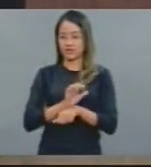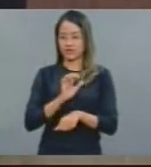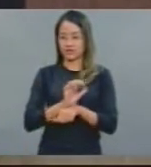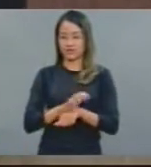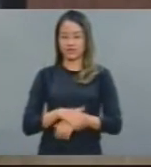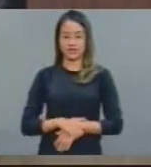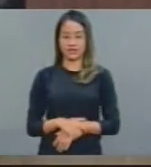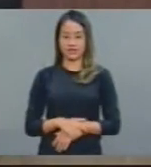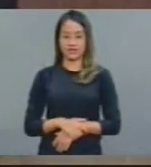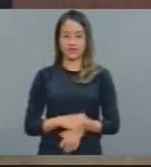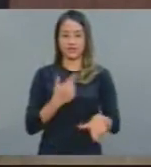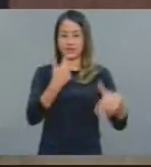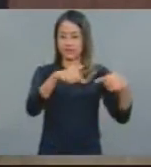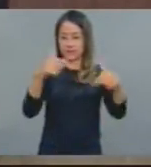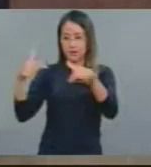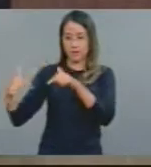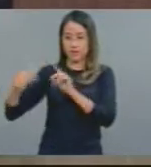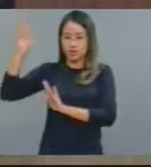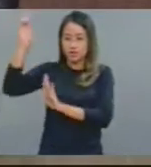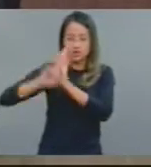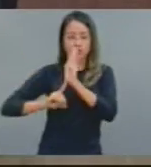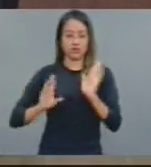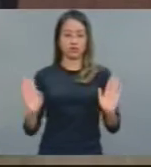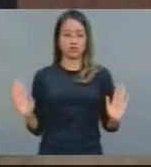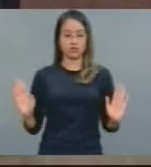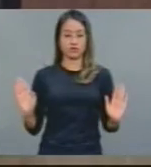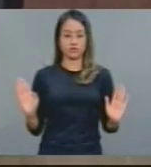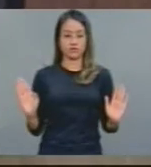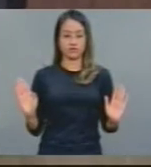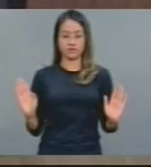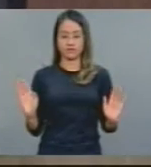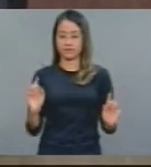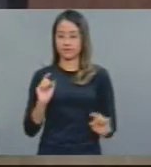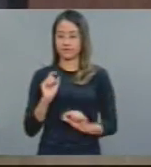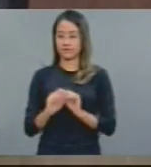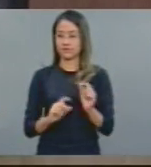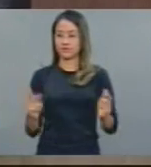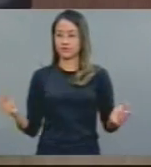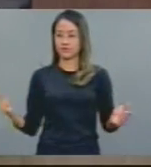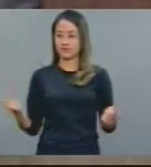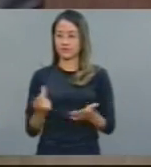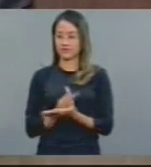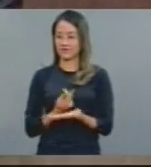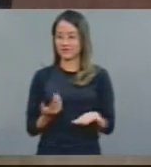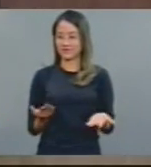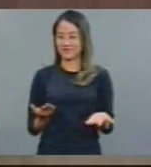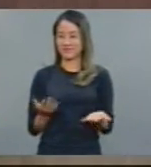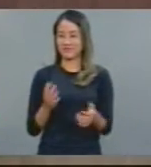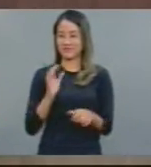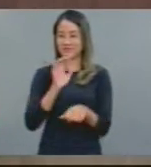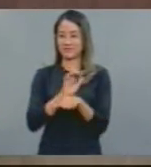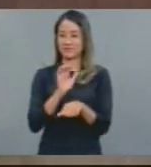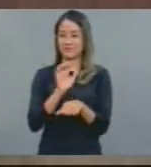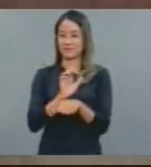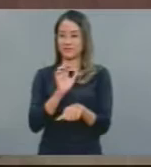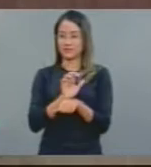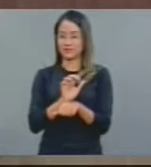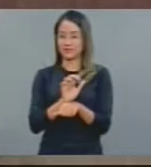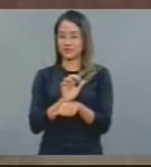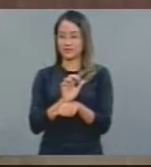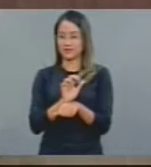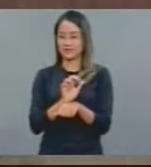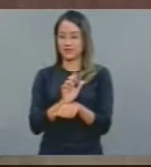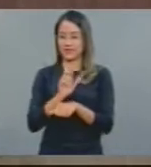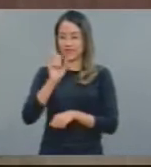e trabalhadoras não devem se reproduzir nos estados, de forma automática.